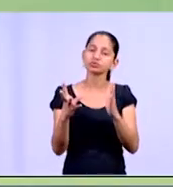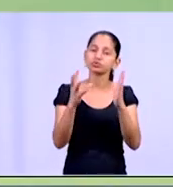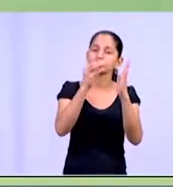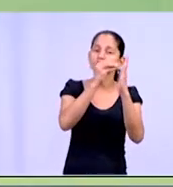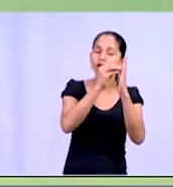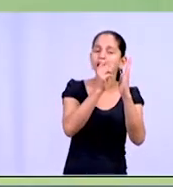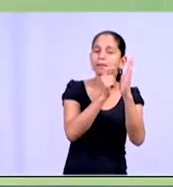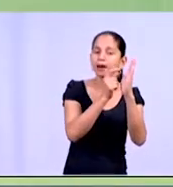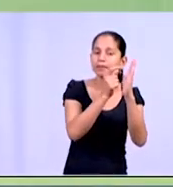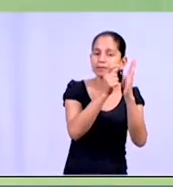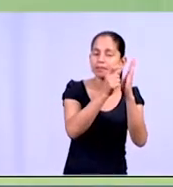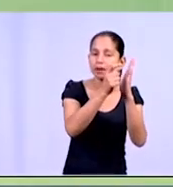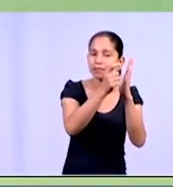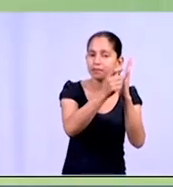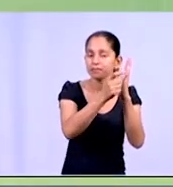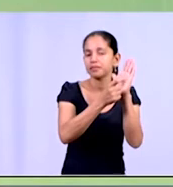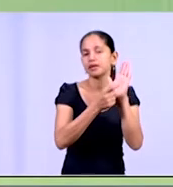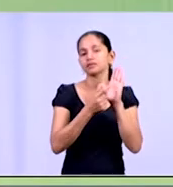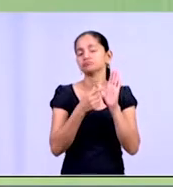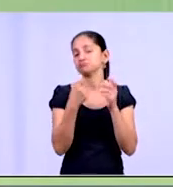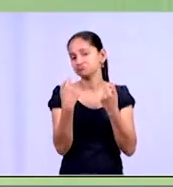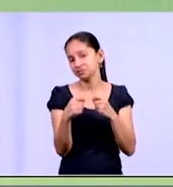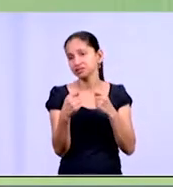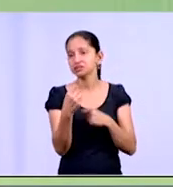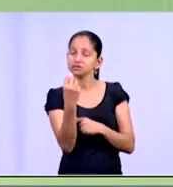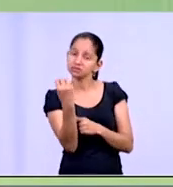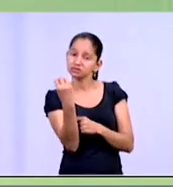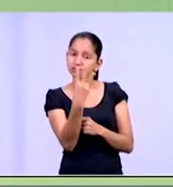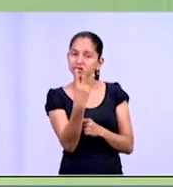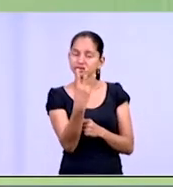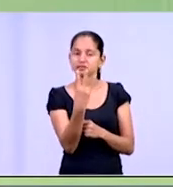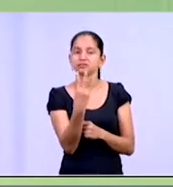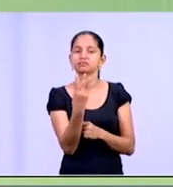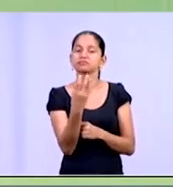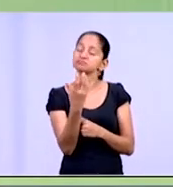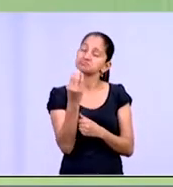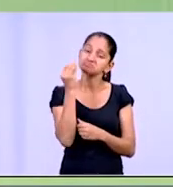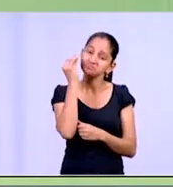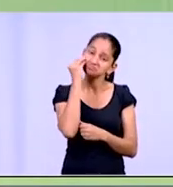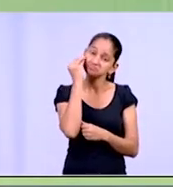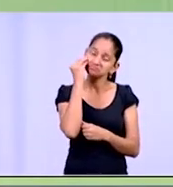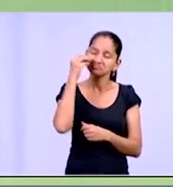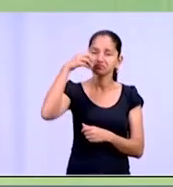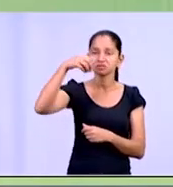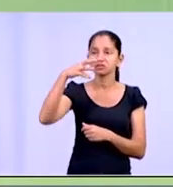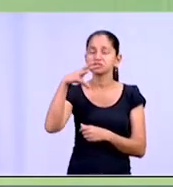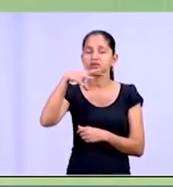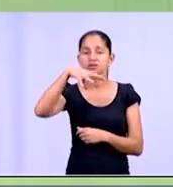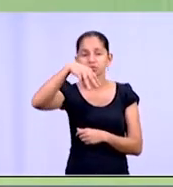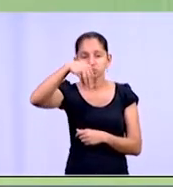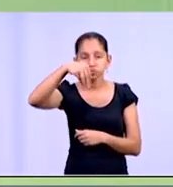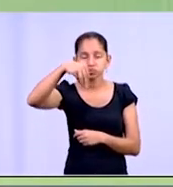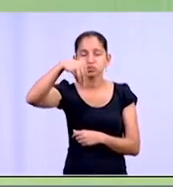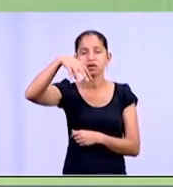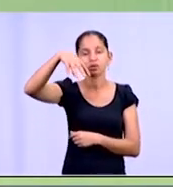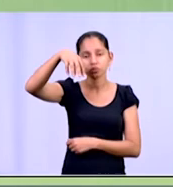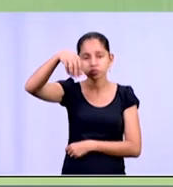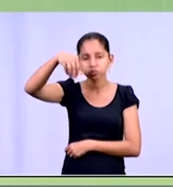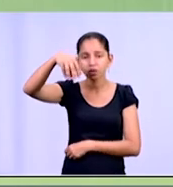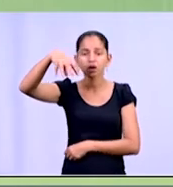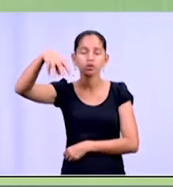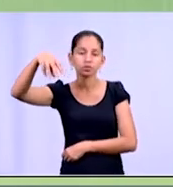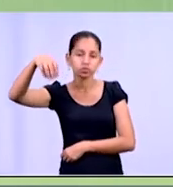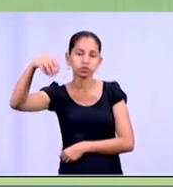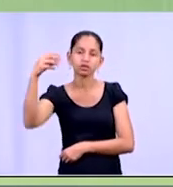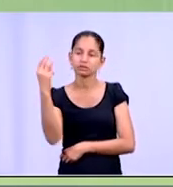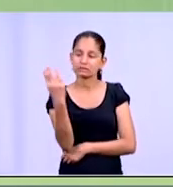olha o que eu faço aqui. Eu acabei de colocar três lâmpadas. Três lâmpadas ligadas equivale ao A.